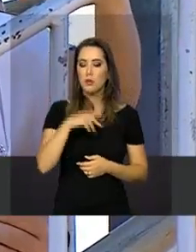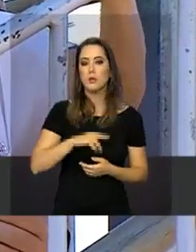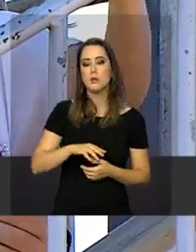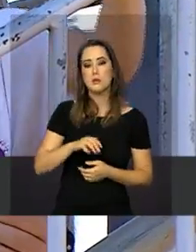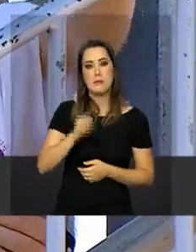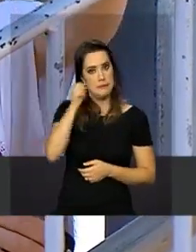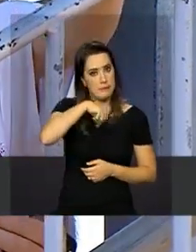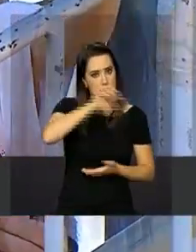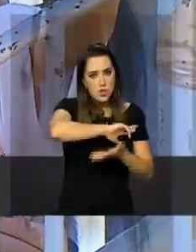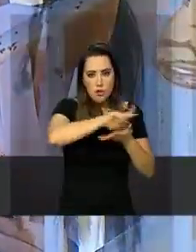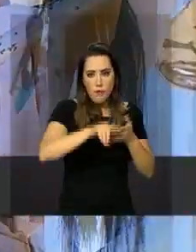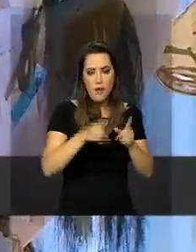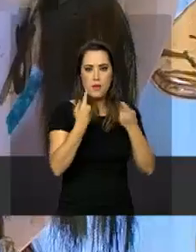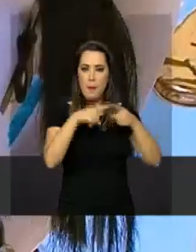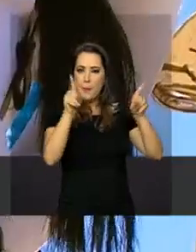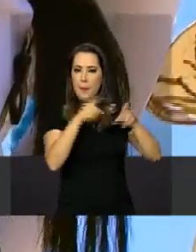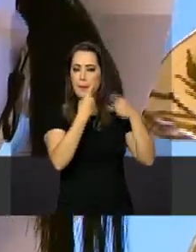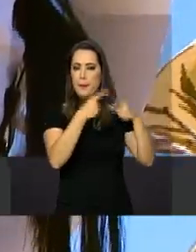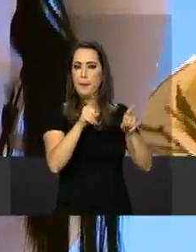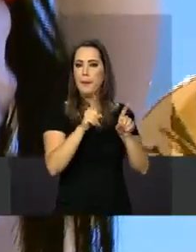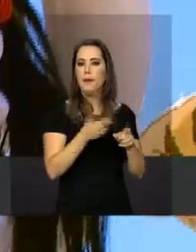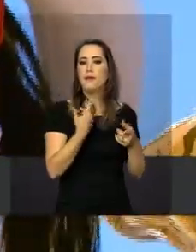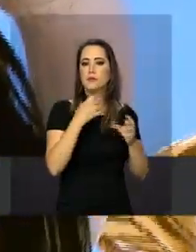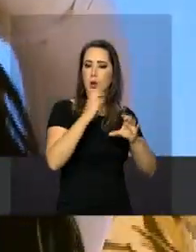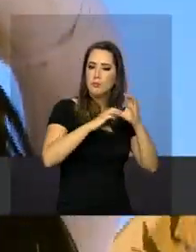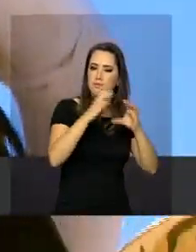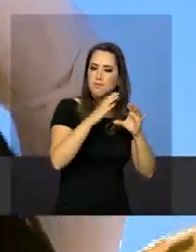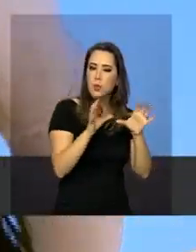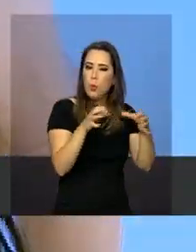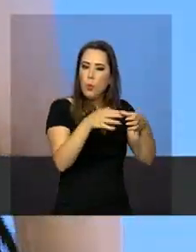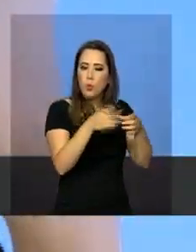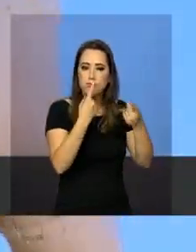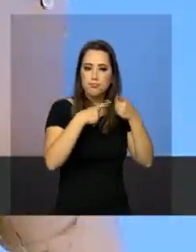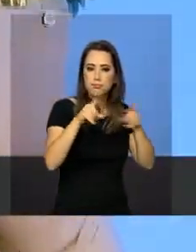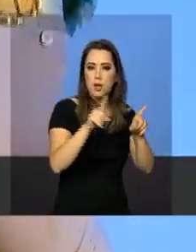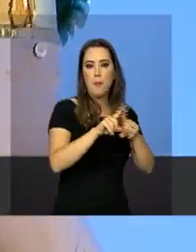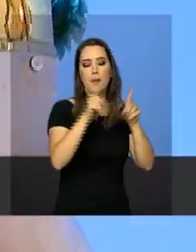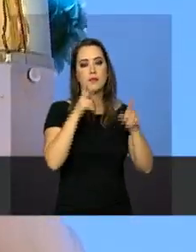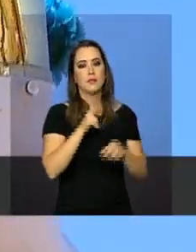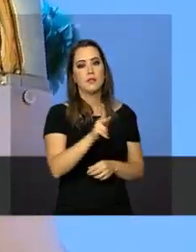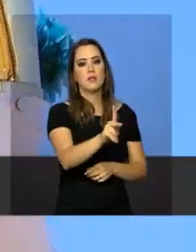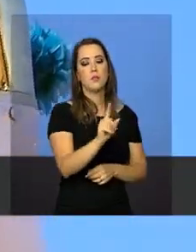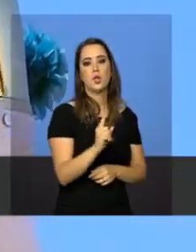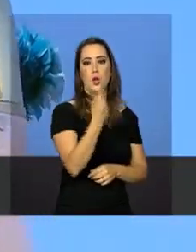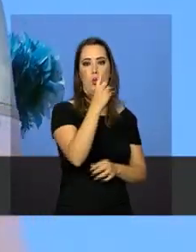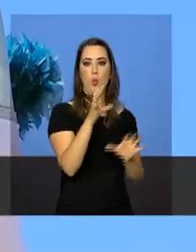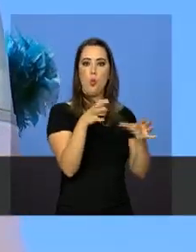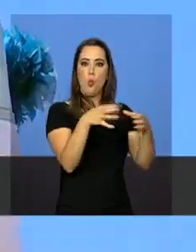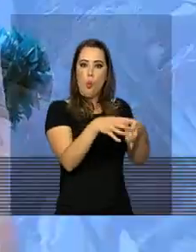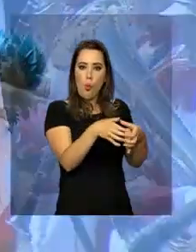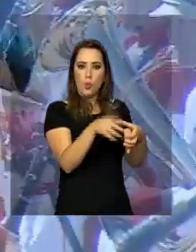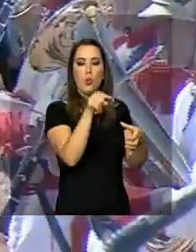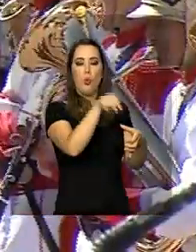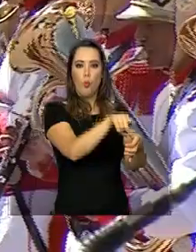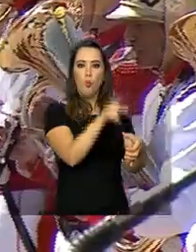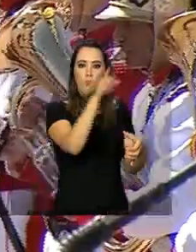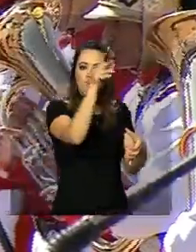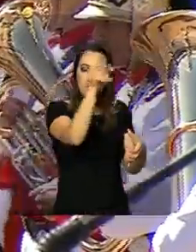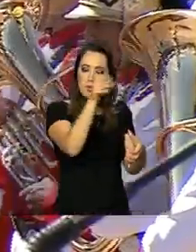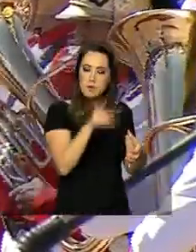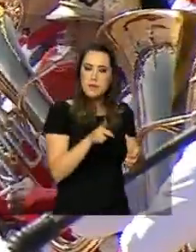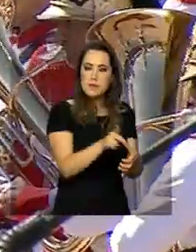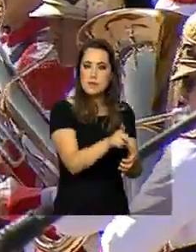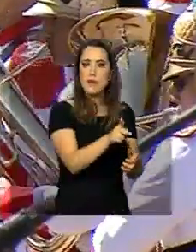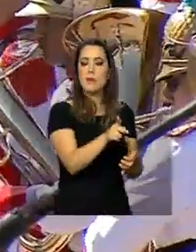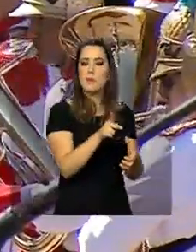bandas durante o desfile. No entanto, a gente permanece sempre com uma banda, um módulo de banda fixo